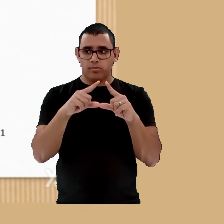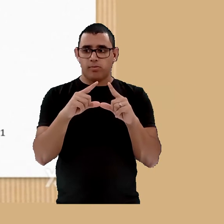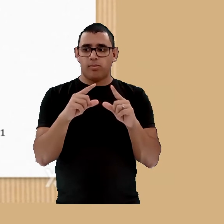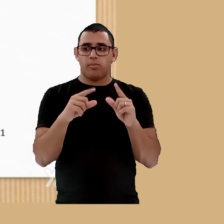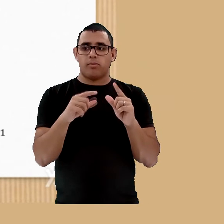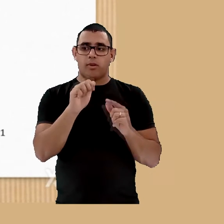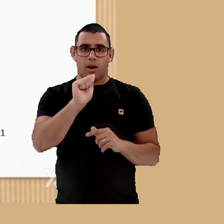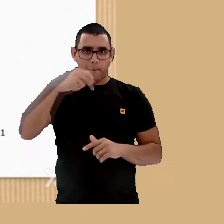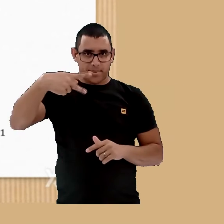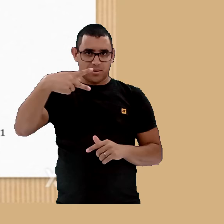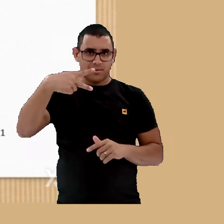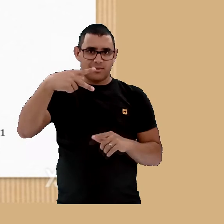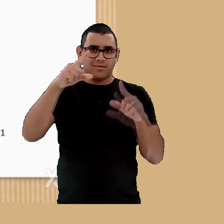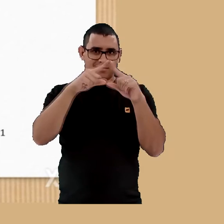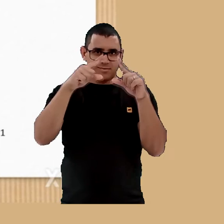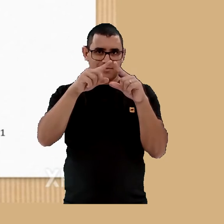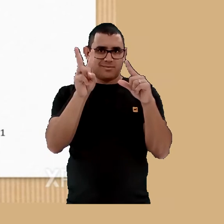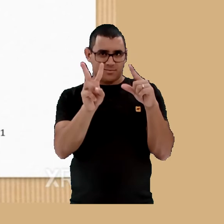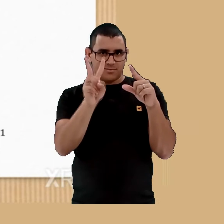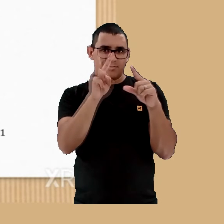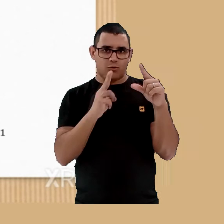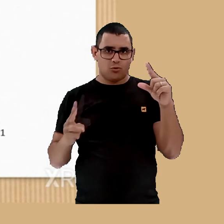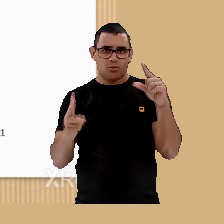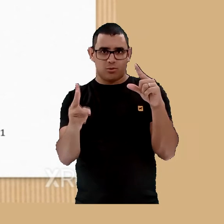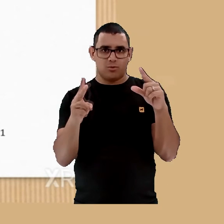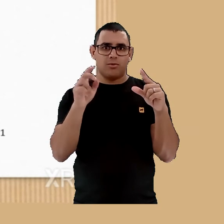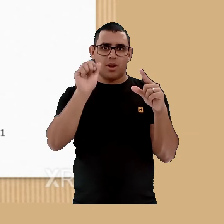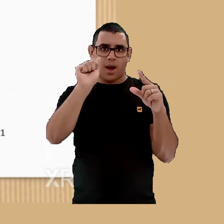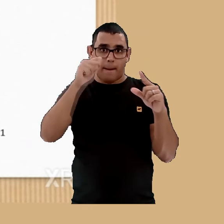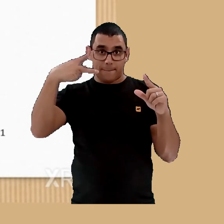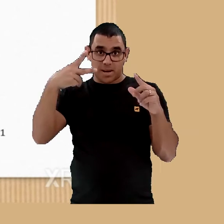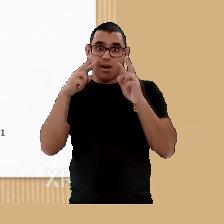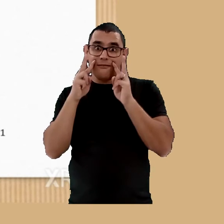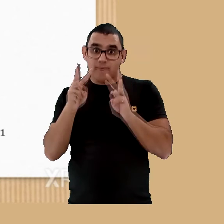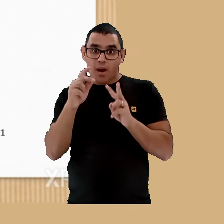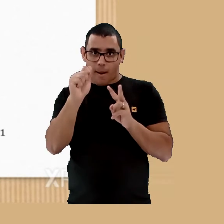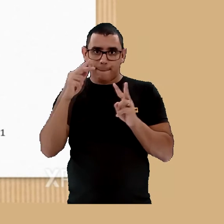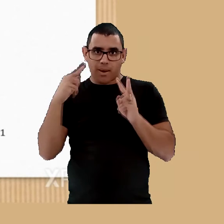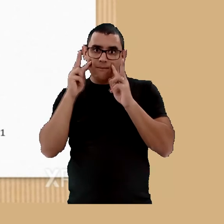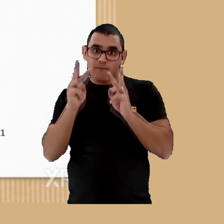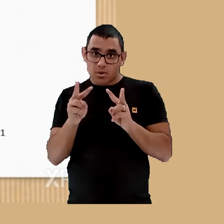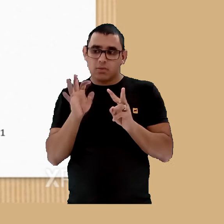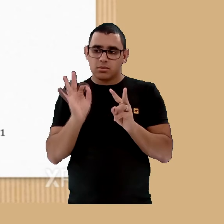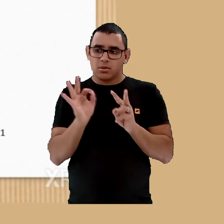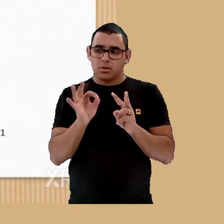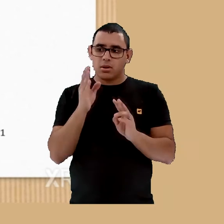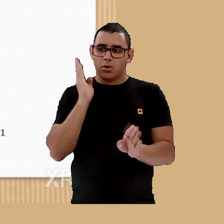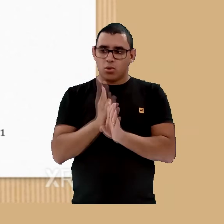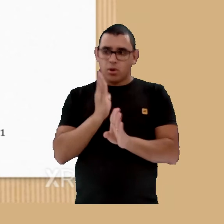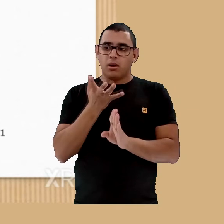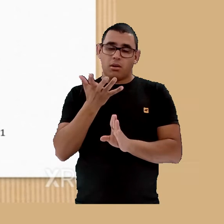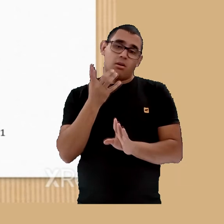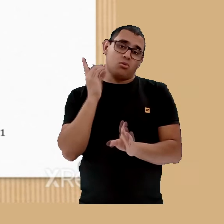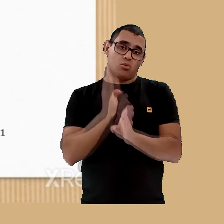variação aparente vai ser igual a volume inicial multiplicado por coeficiente de dilatação volumétrica aparente, que